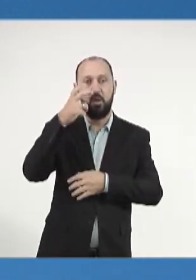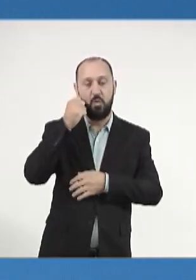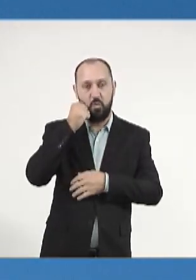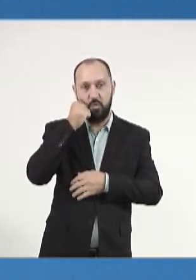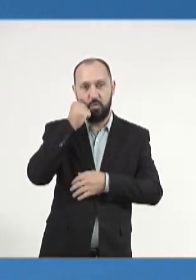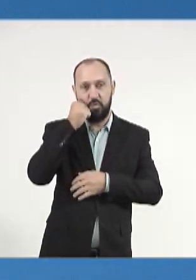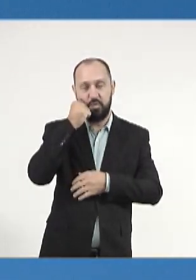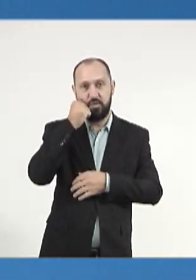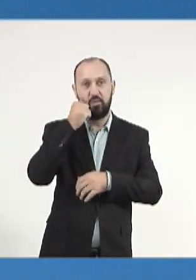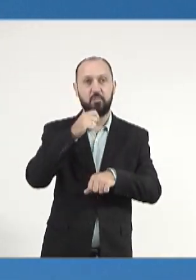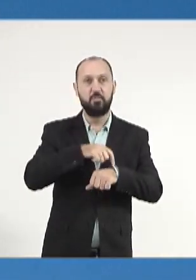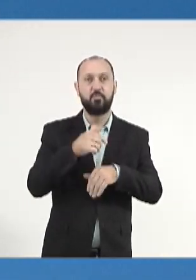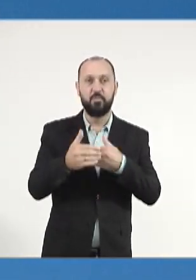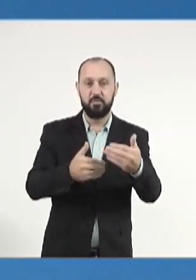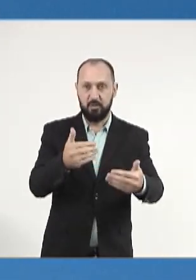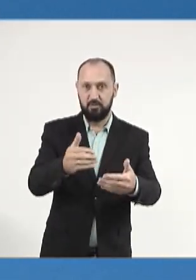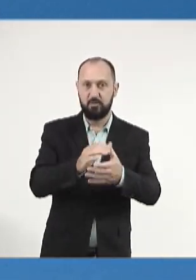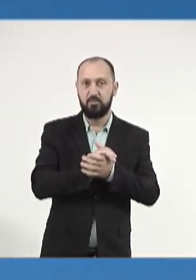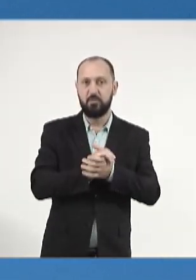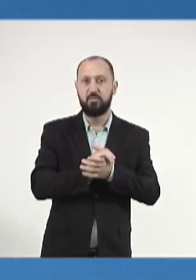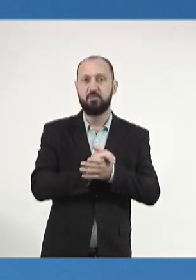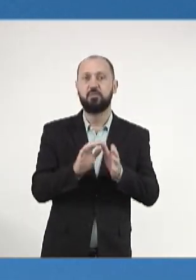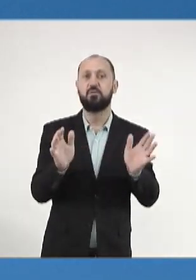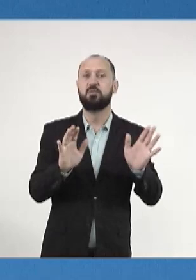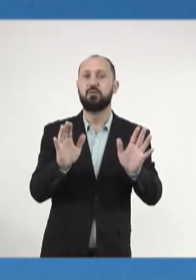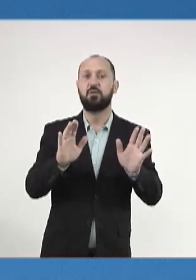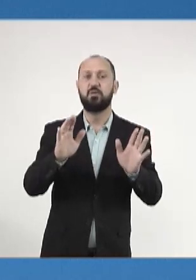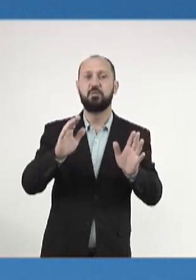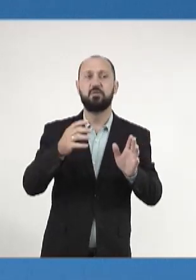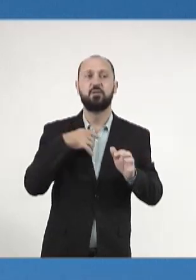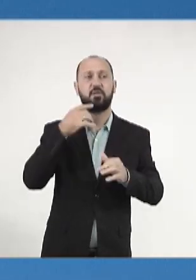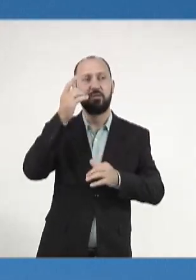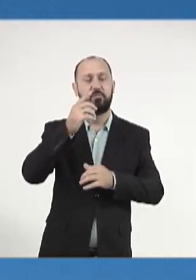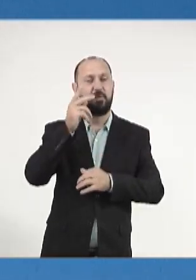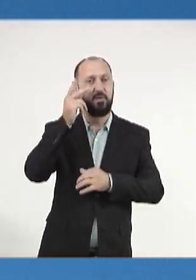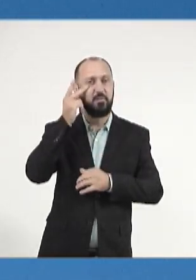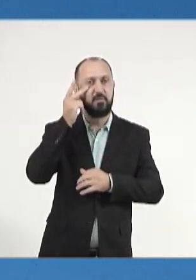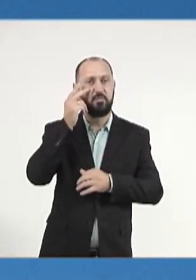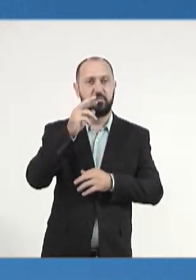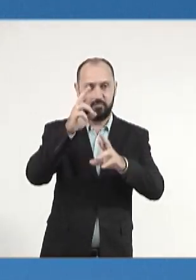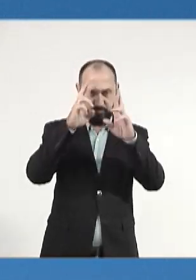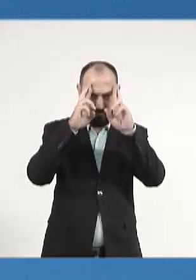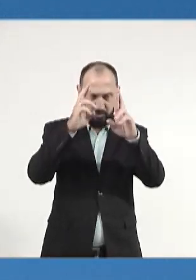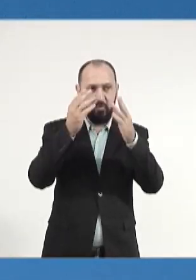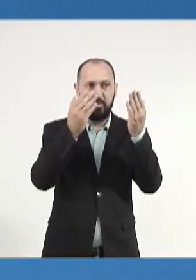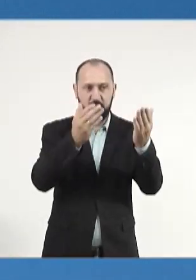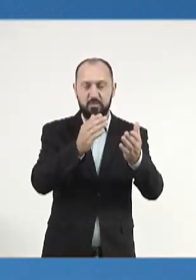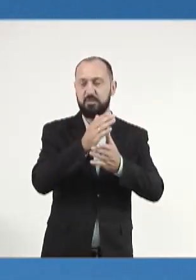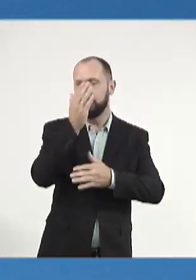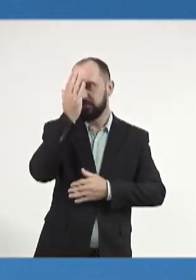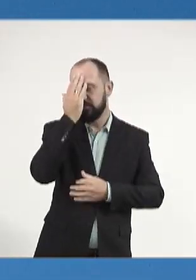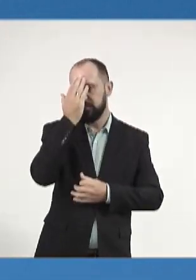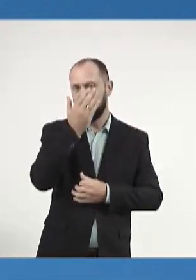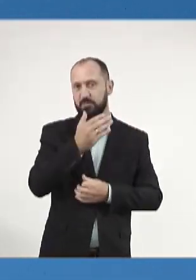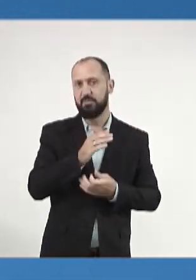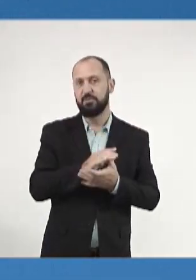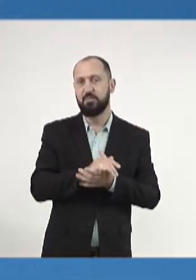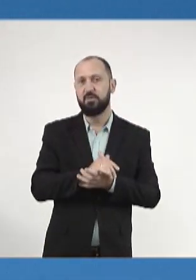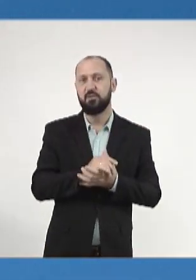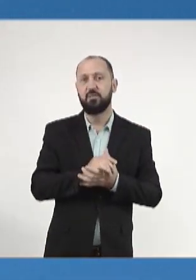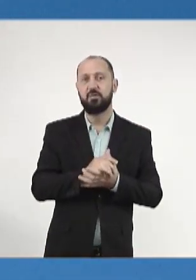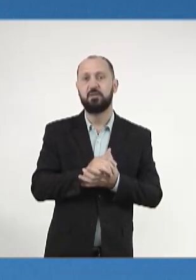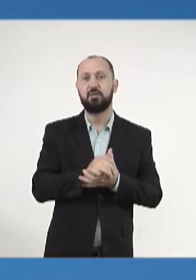lucro num processo como esse. De forma alguma, deputado Pedro Kemp, olha, tenho respeito por Vossa Excelência, o senhor sabe disso.